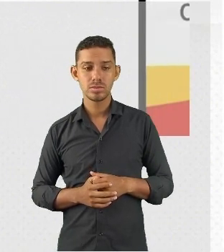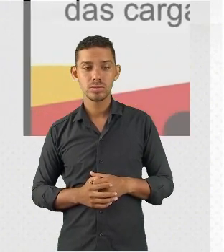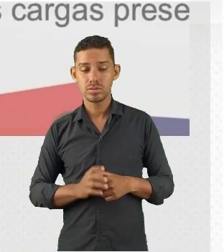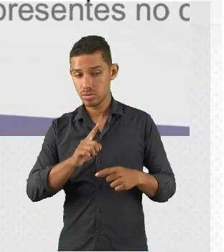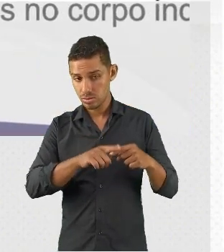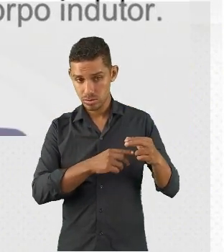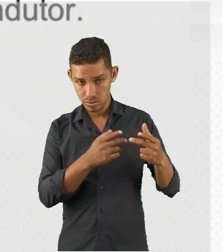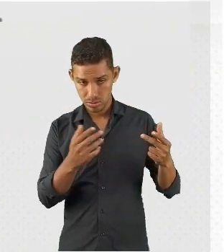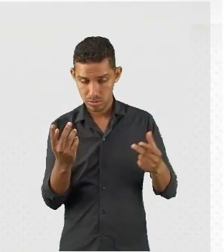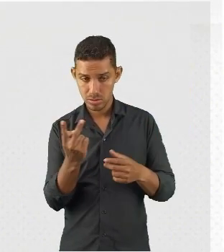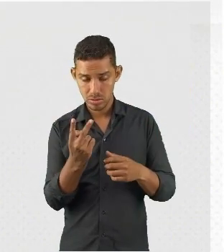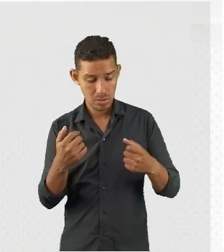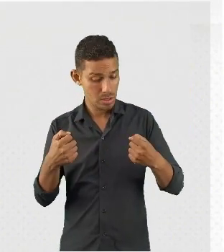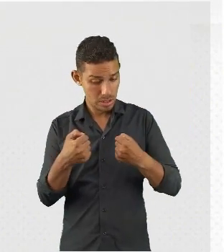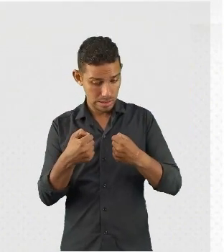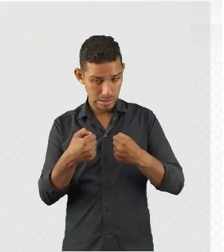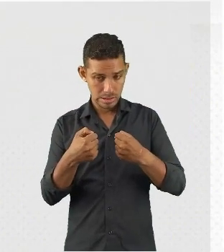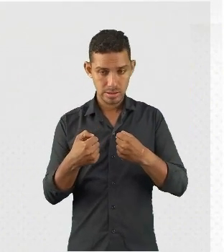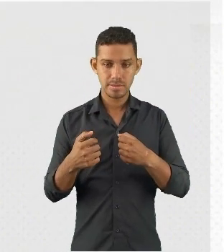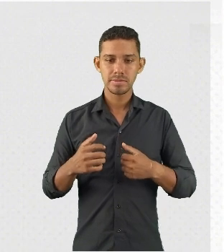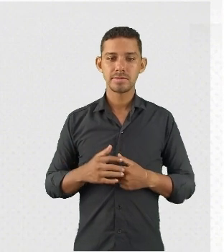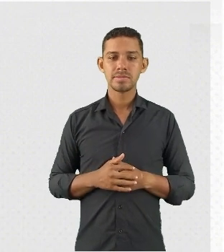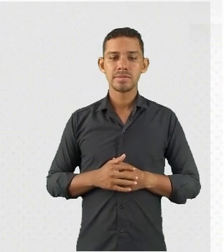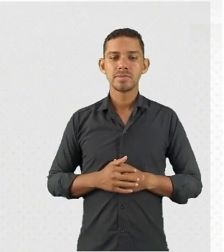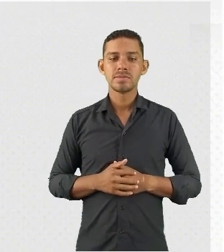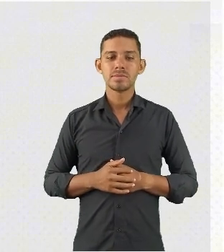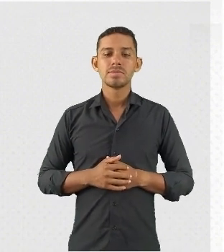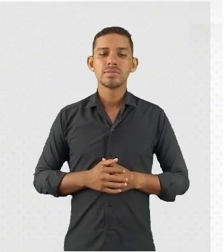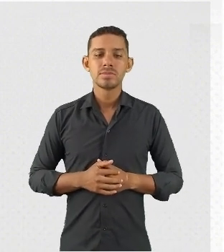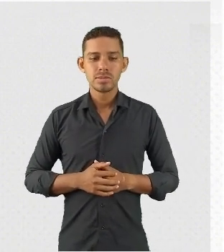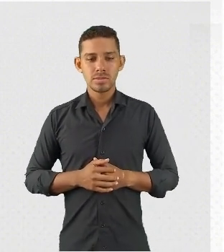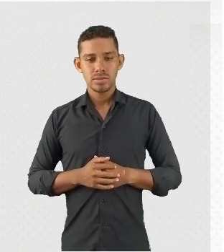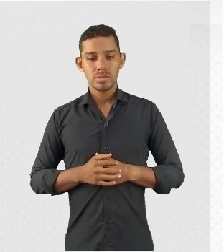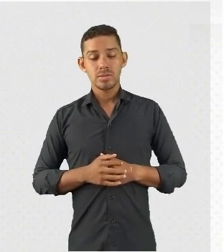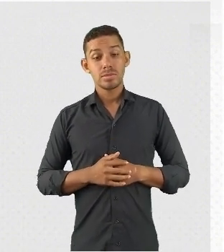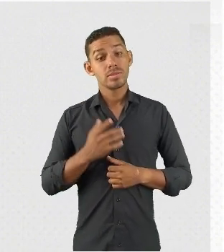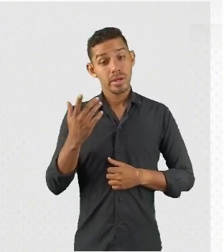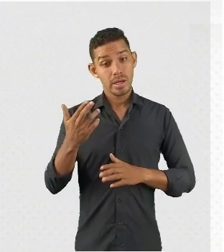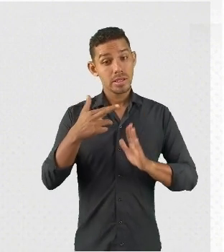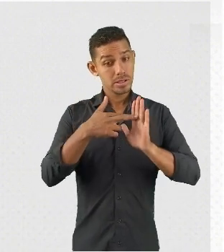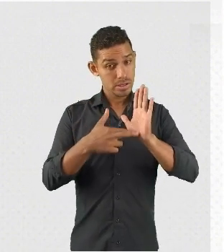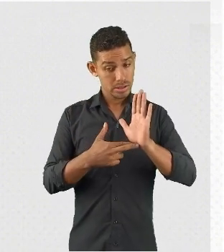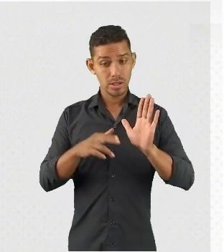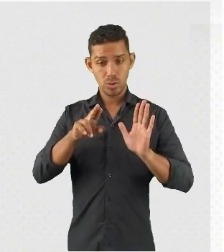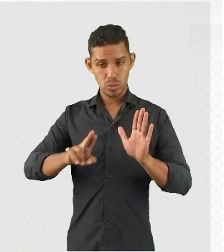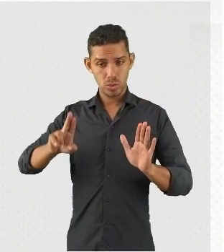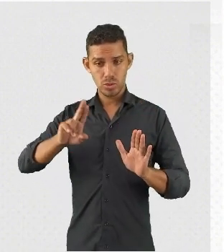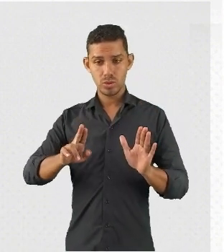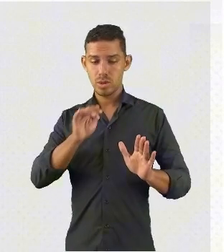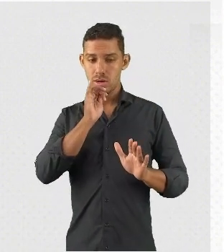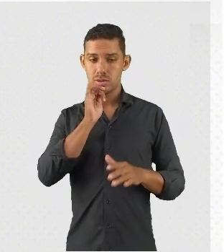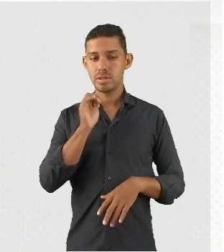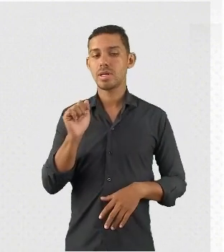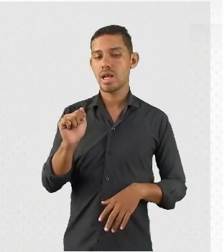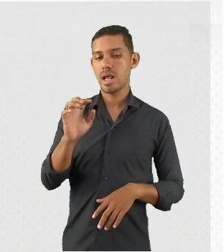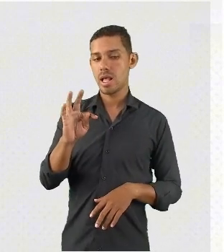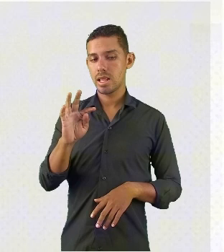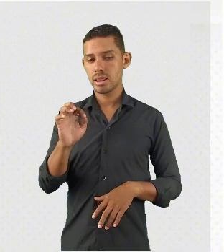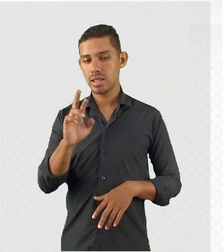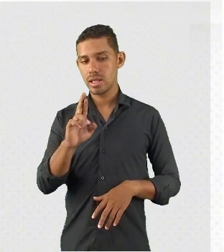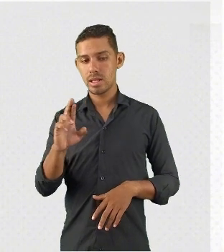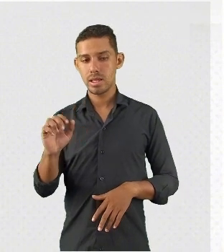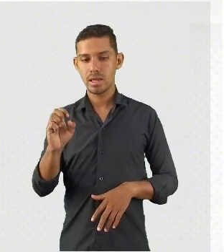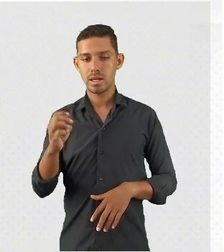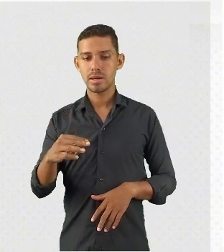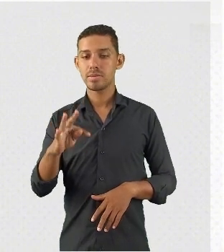fluir. Vamos lá. Via de regra, faz-se uso do aterramento, que consiste em conectar o corpo